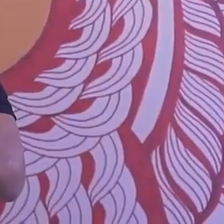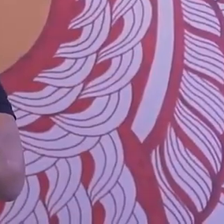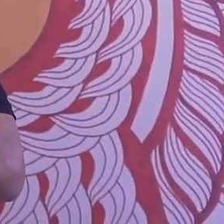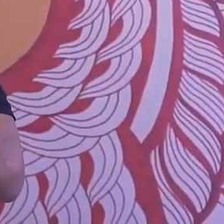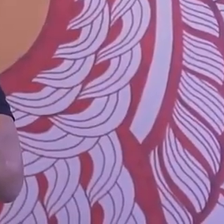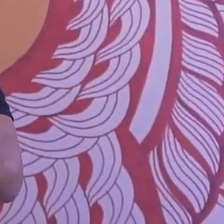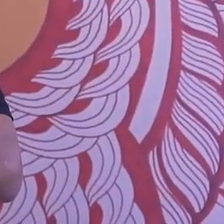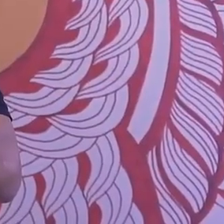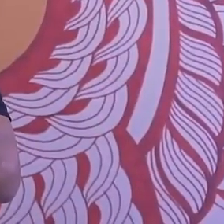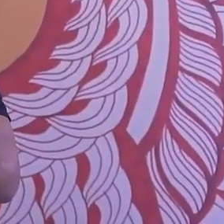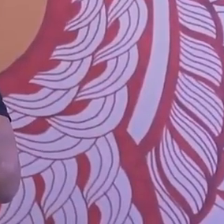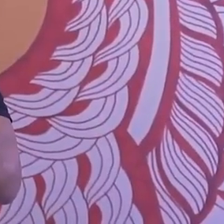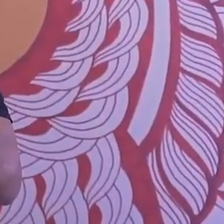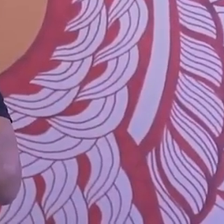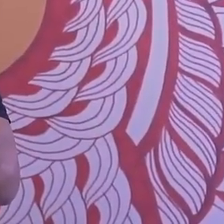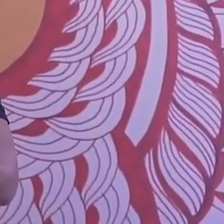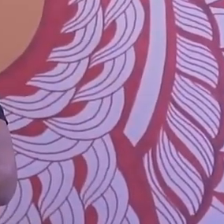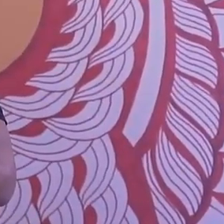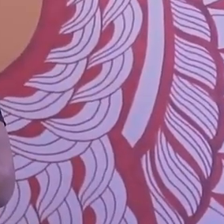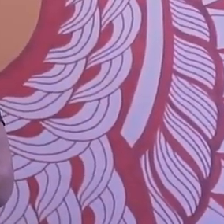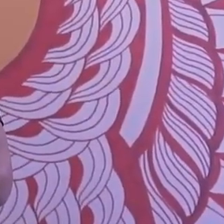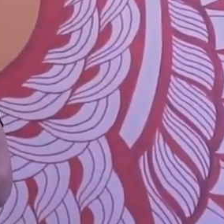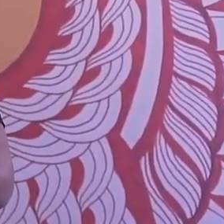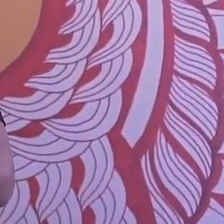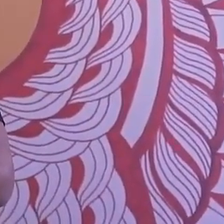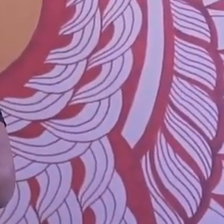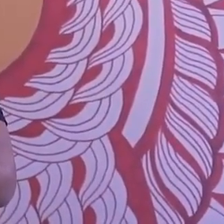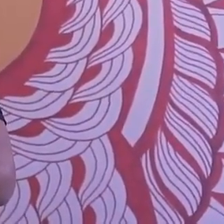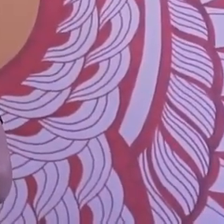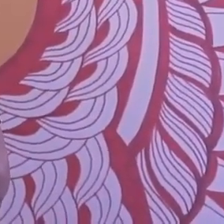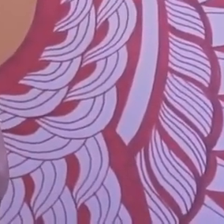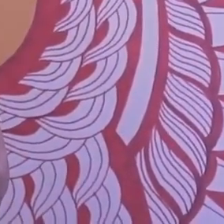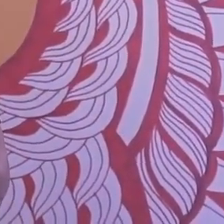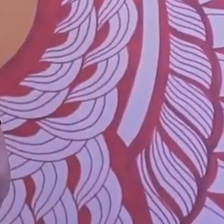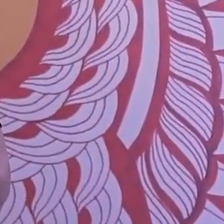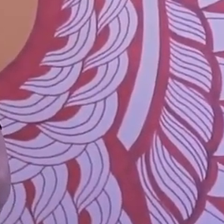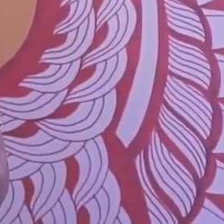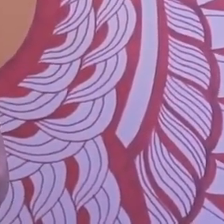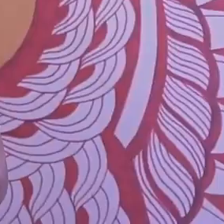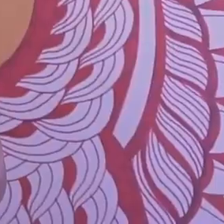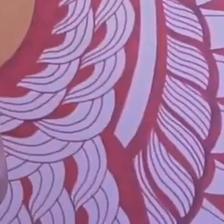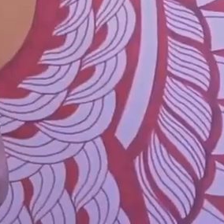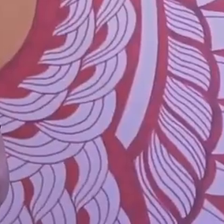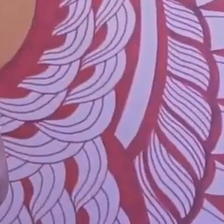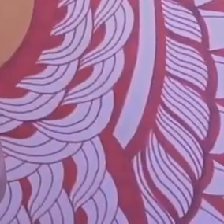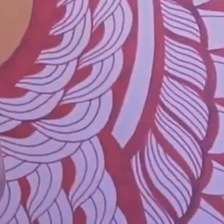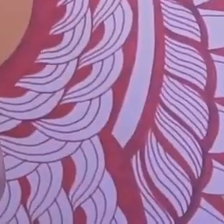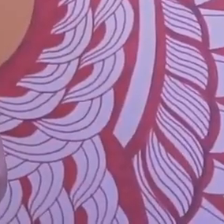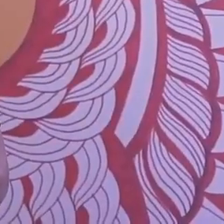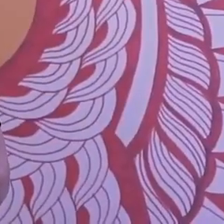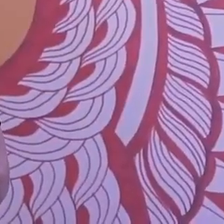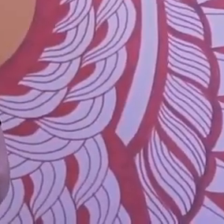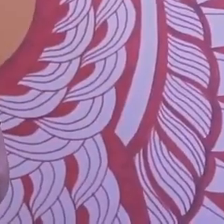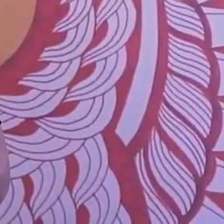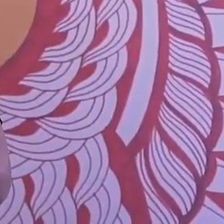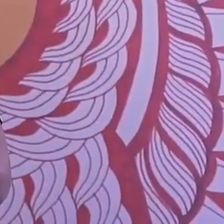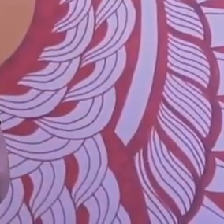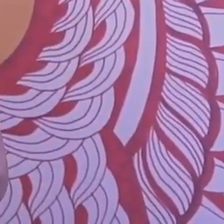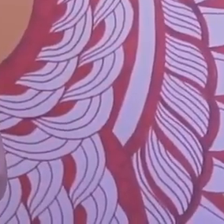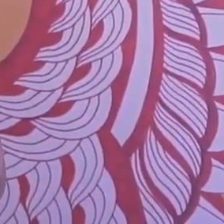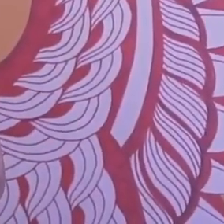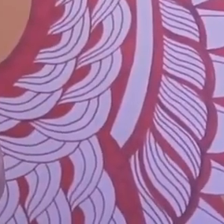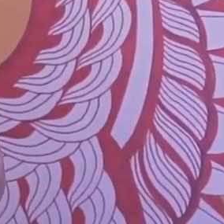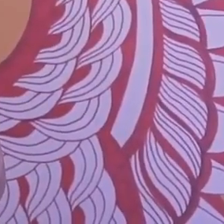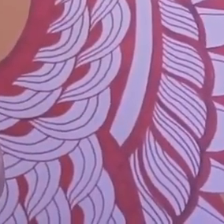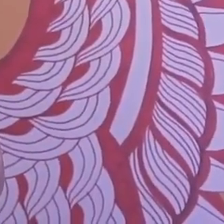ser executadas prioritariamente nas regiões Norte, Nordeste e Centro-Oeste. Exatamente as regiões que, historicamente, recebem